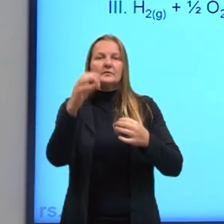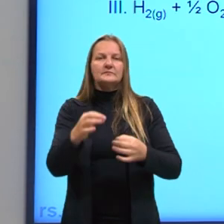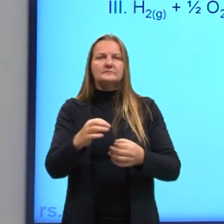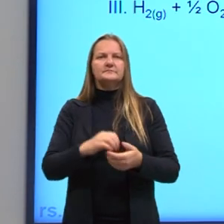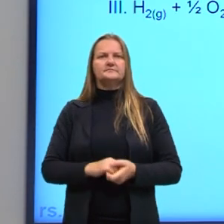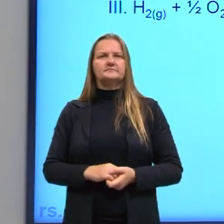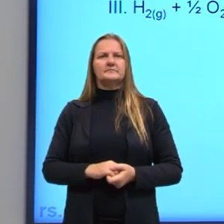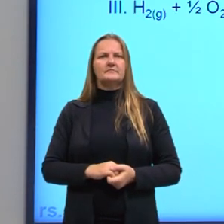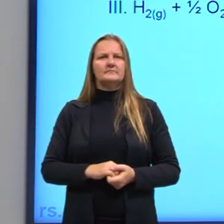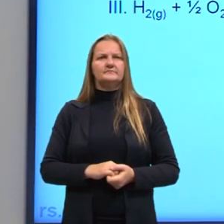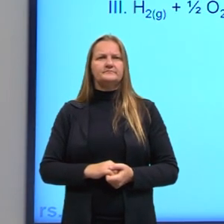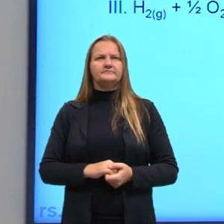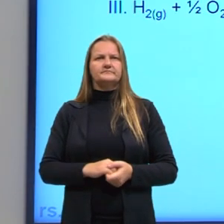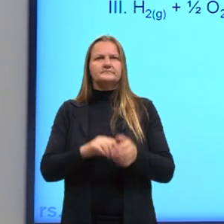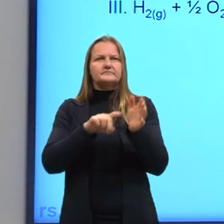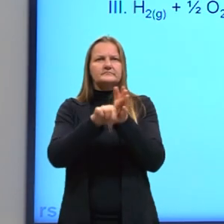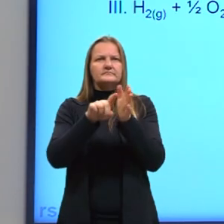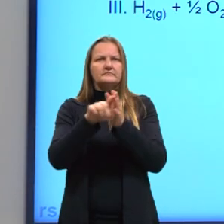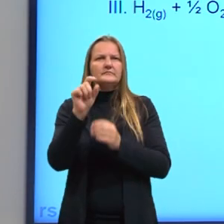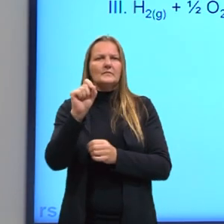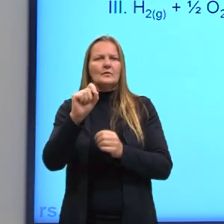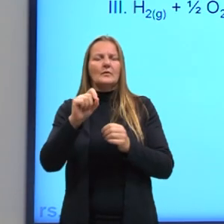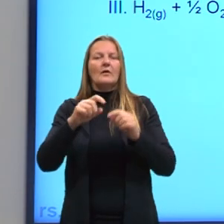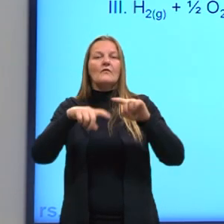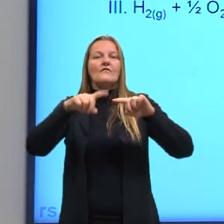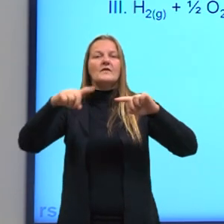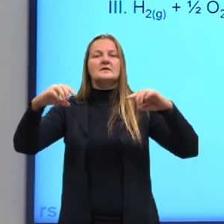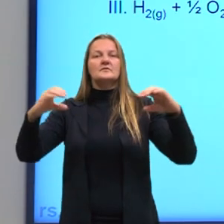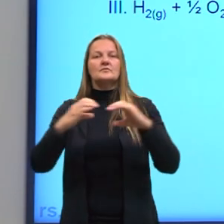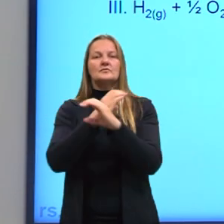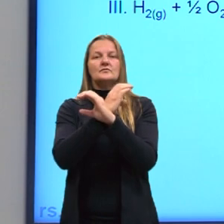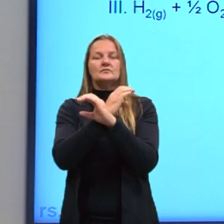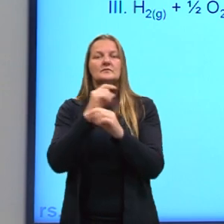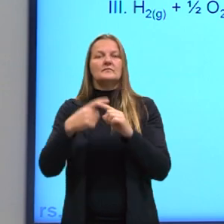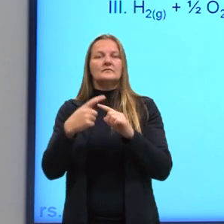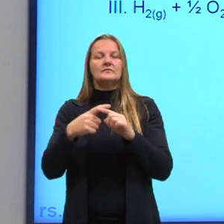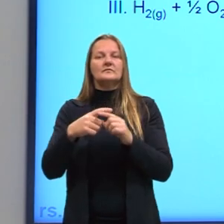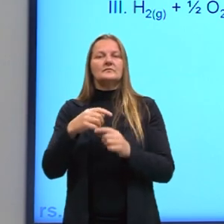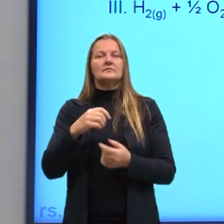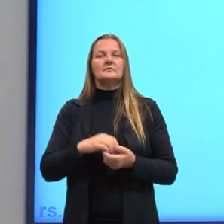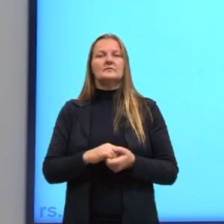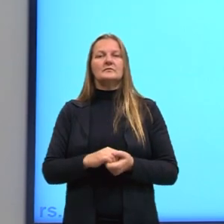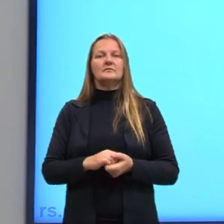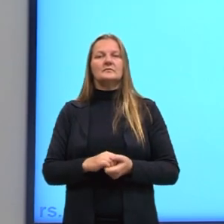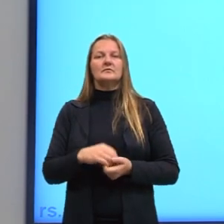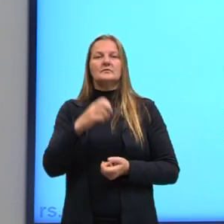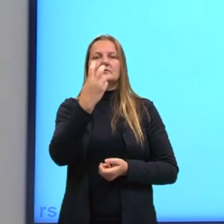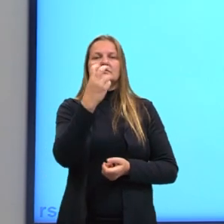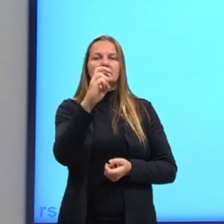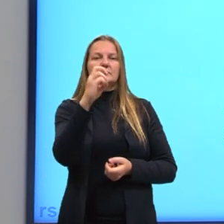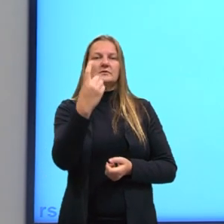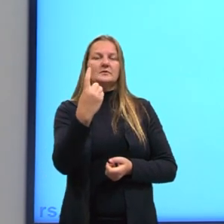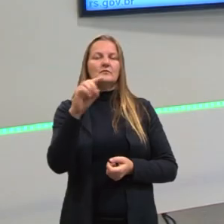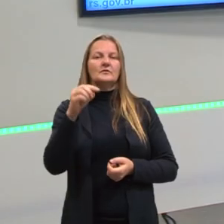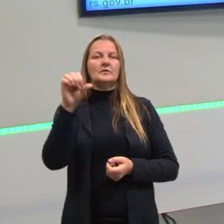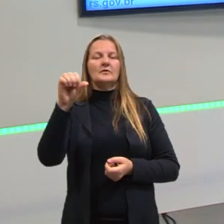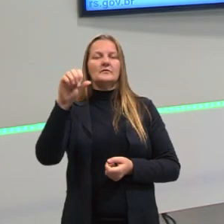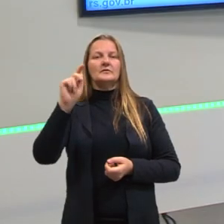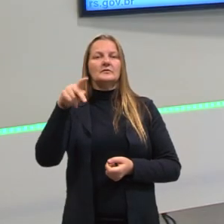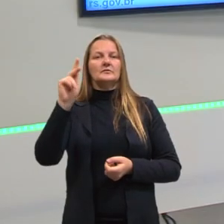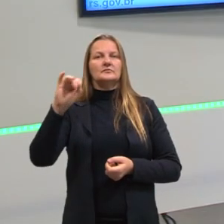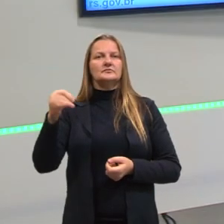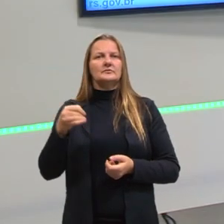minha da minha pergunta qual a variação de entalpia para a formação de acetileno 51,9